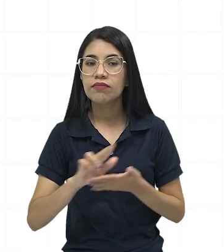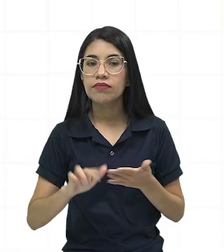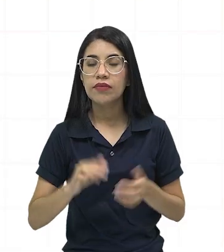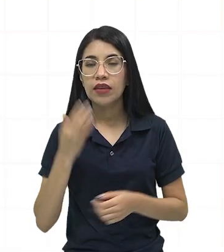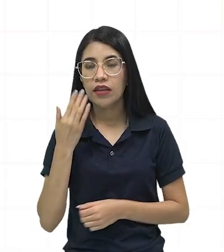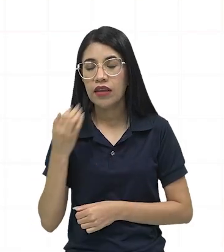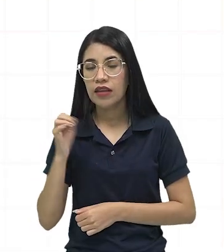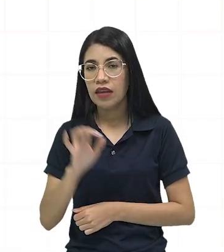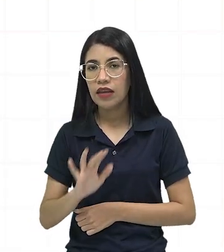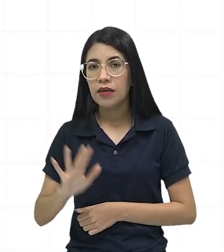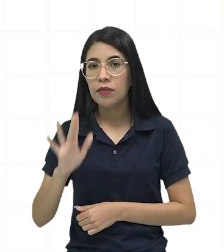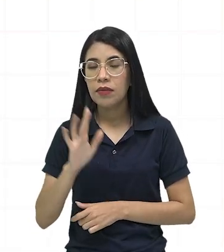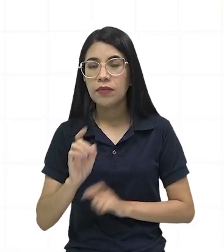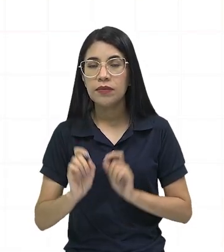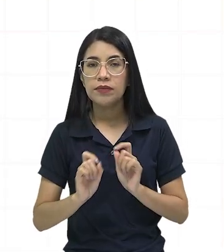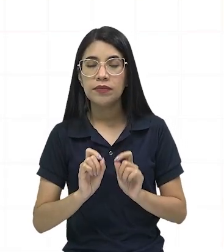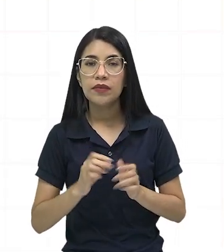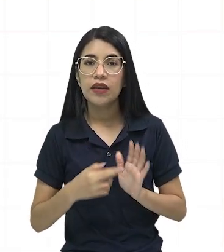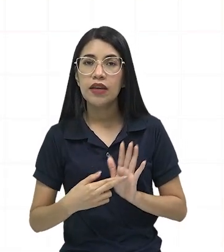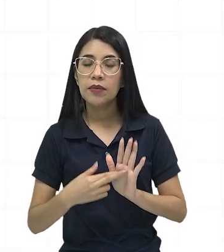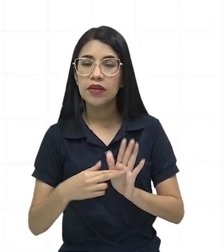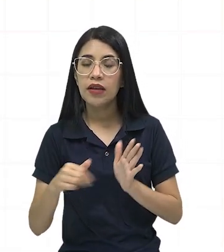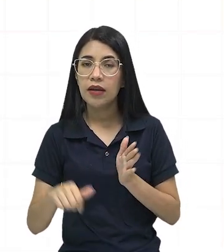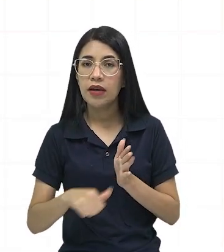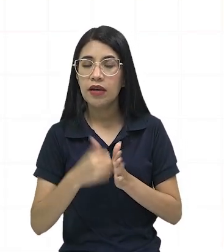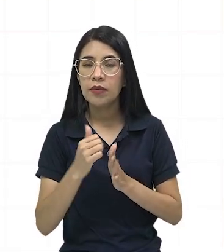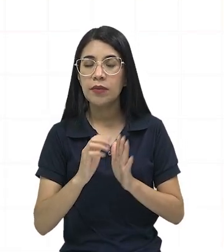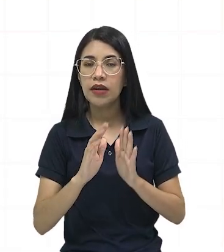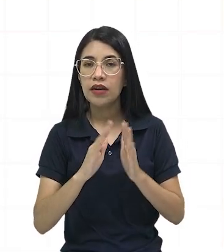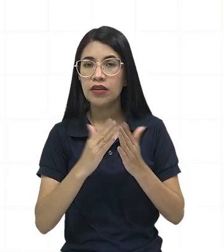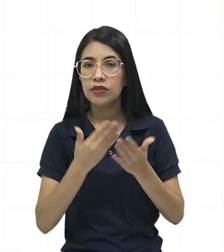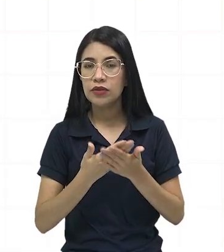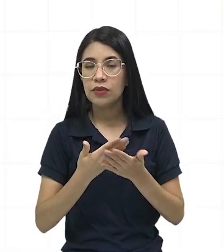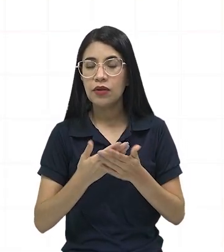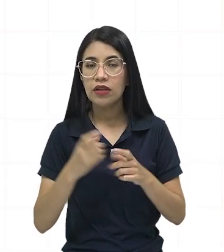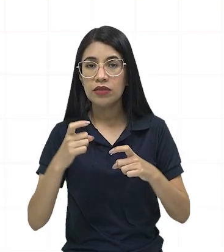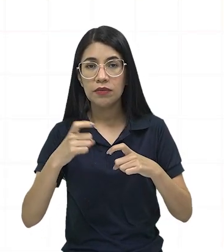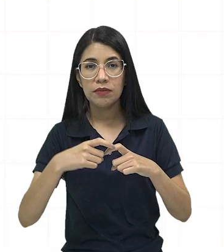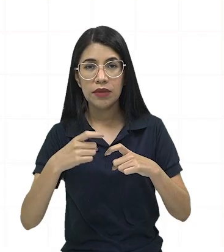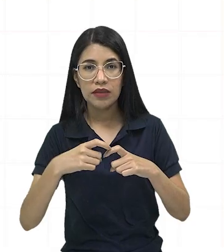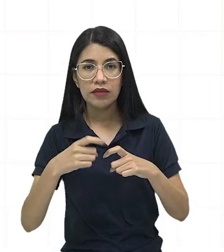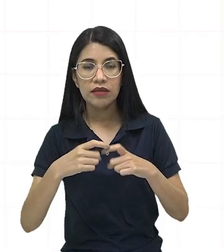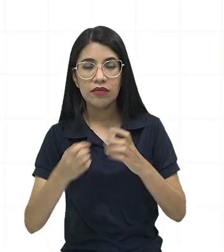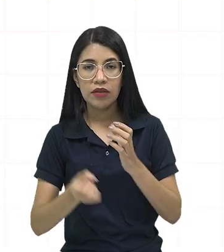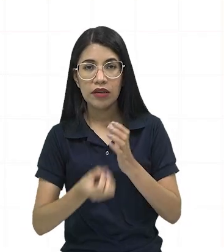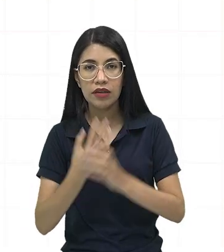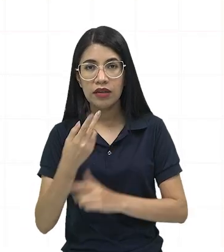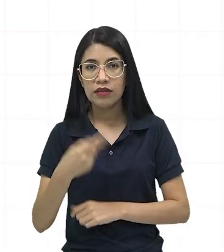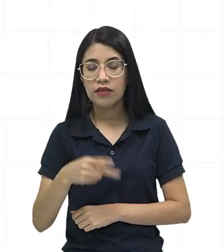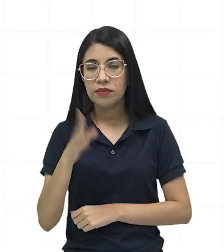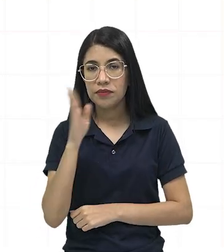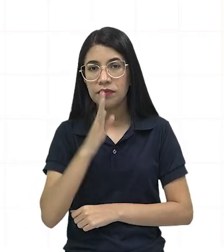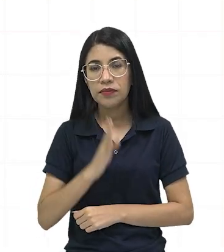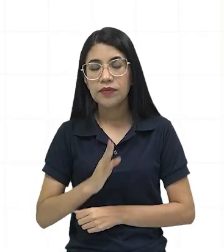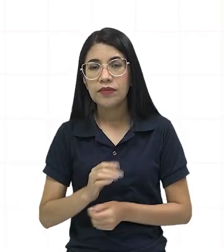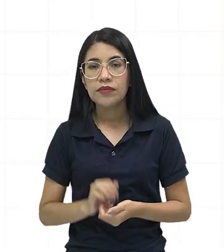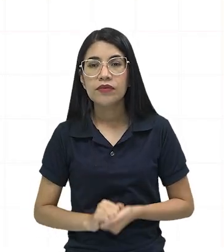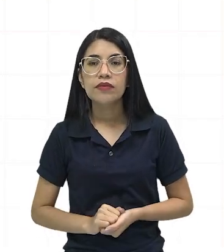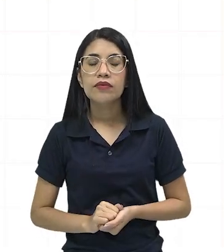né, essa imagem representando a primeira escola de medicina que tivemos, né, aqui no